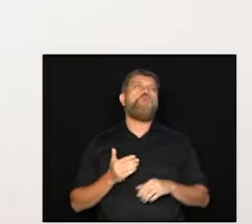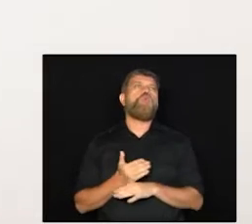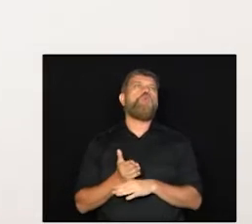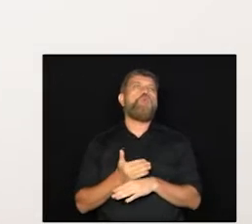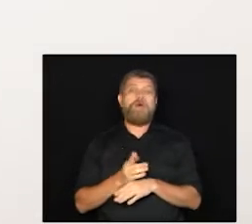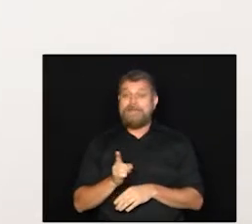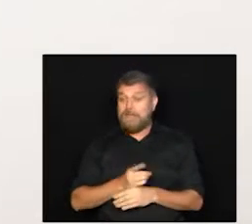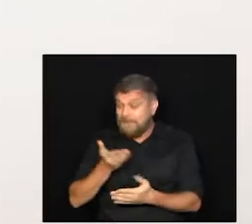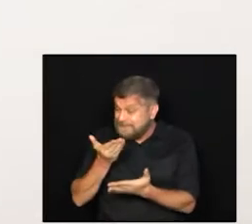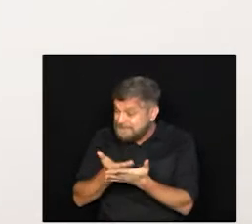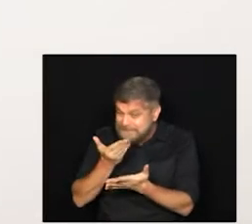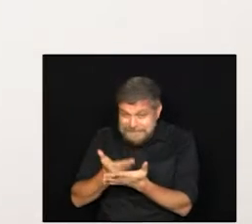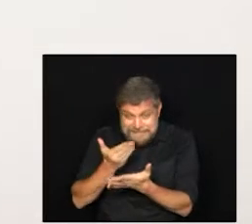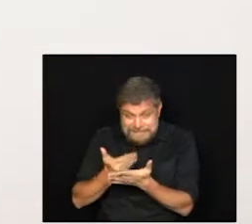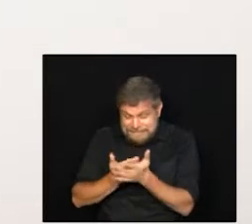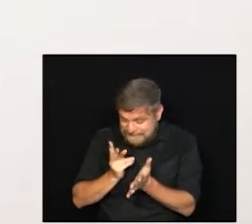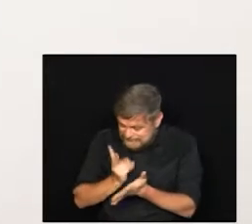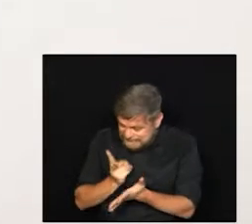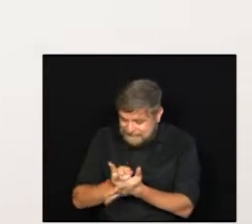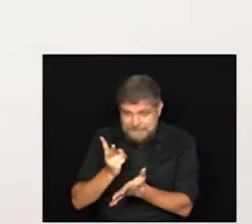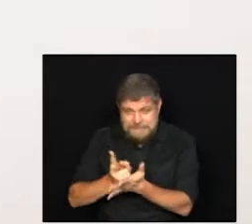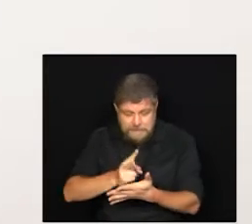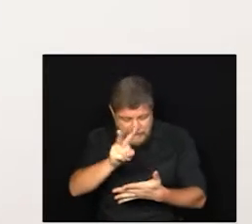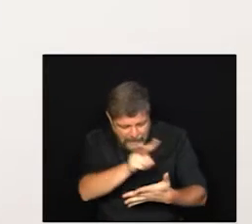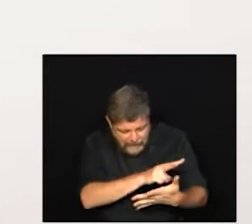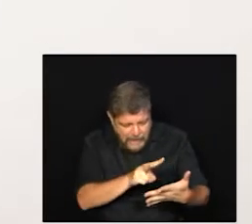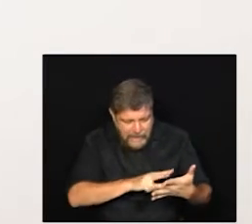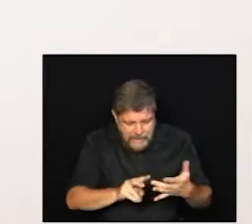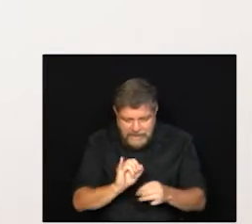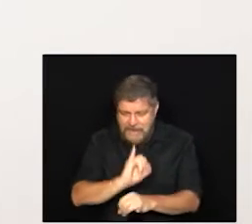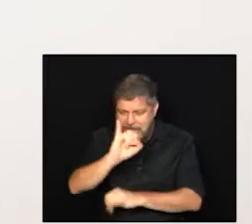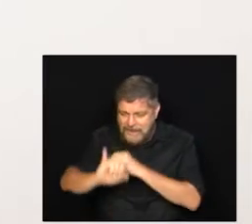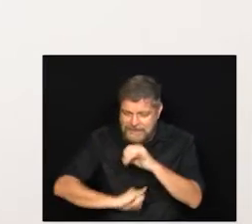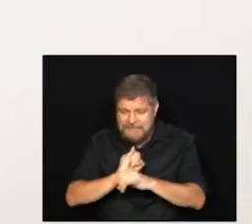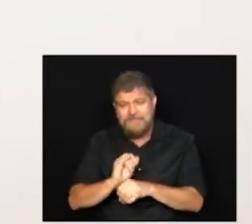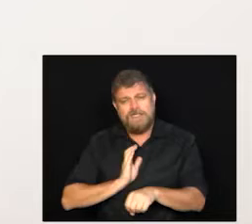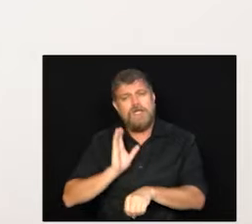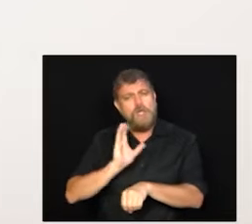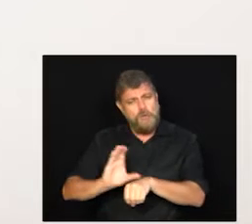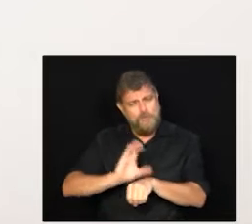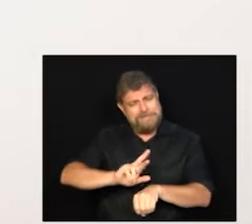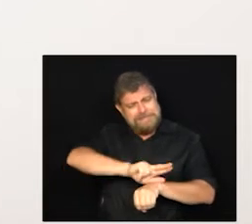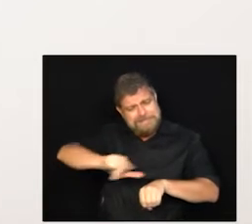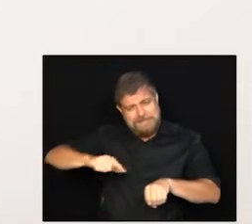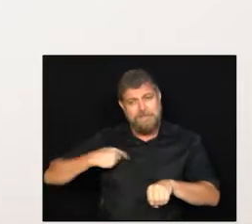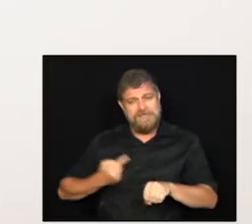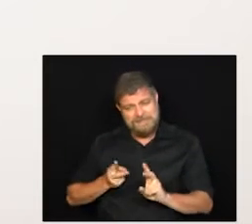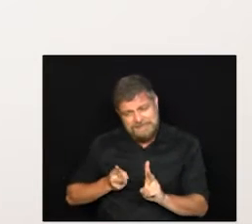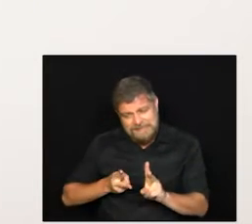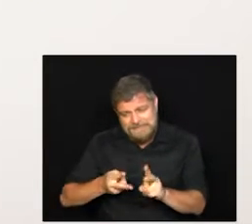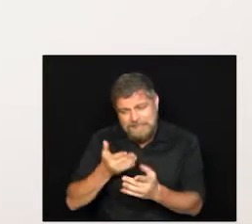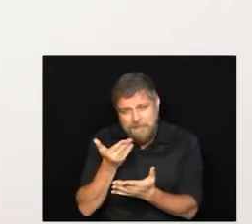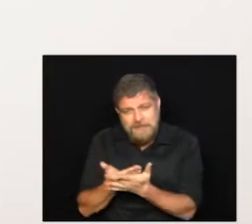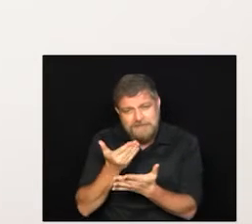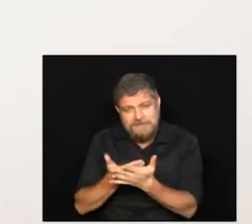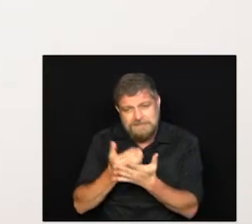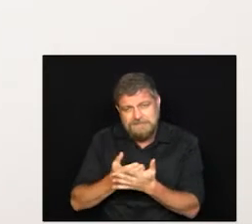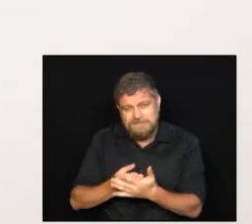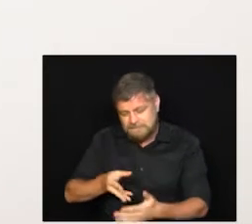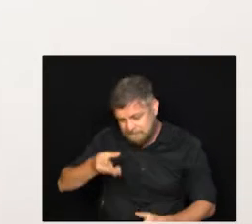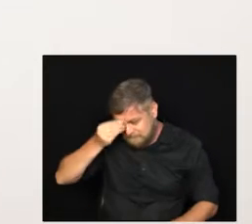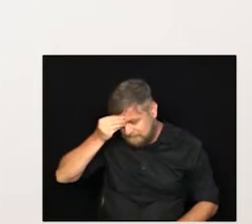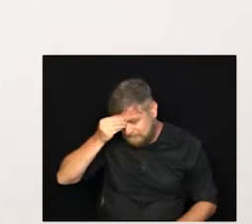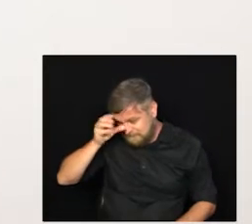estudar muito, estudar sempre, ler muito, tem internet, tem curso aí, para a gente continuar sempre estudando e mantendo a cabeça